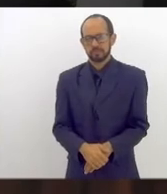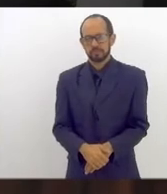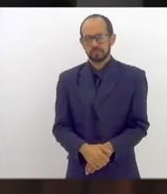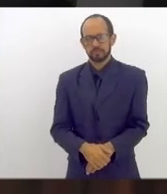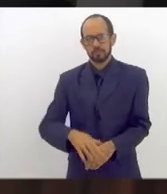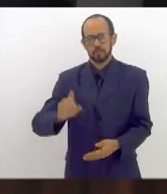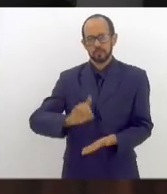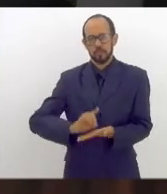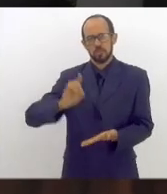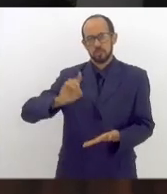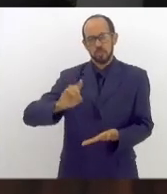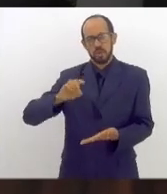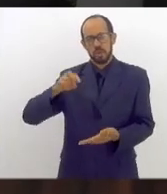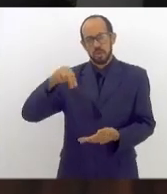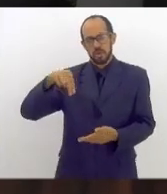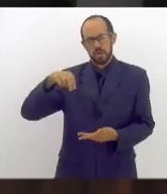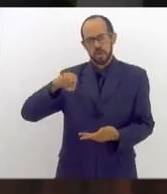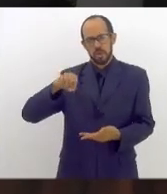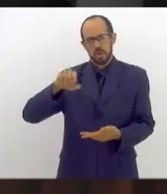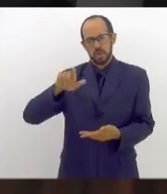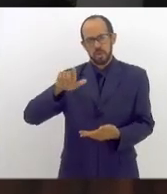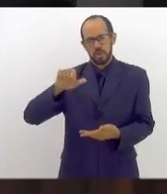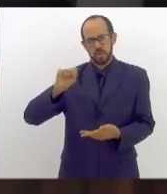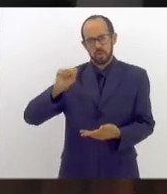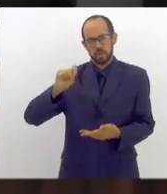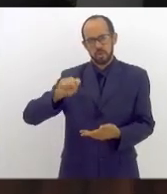Dra Neusa Regina juíza